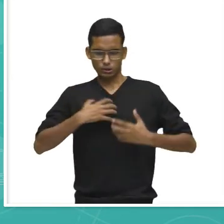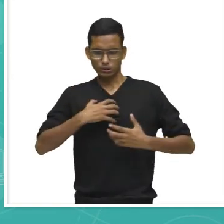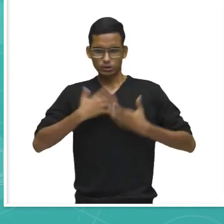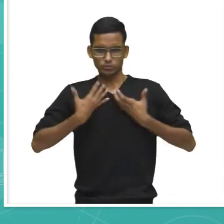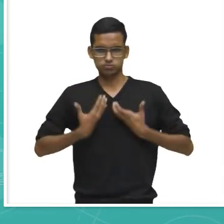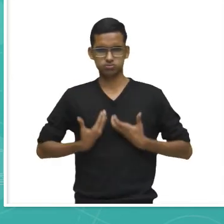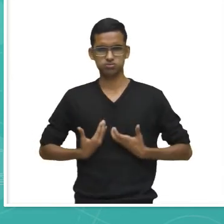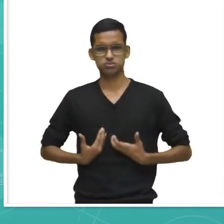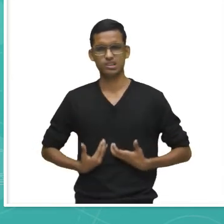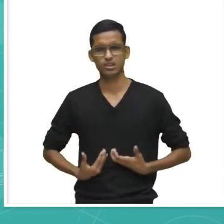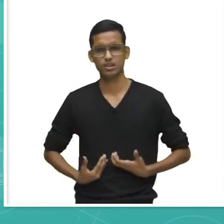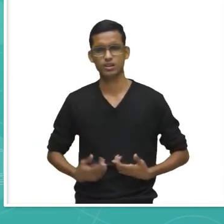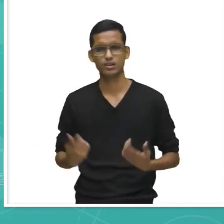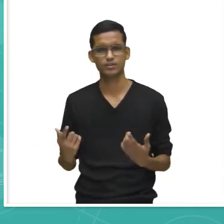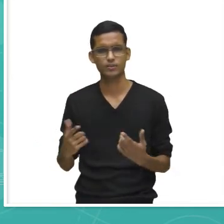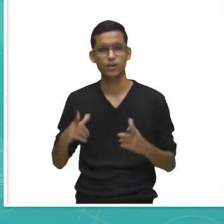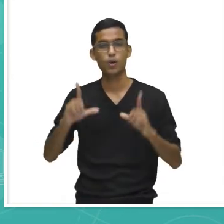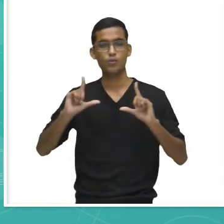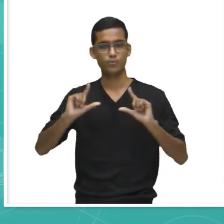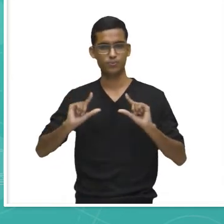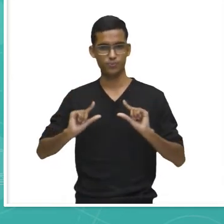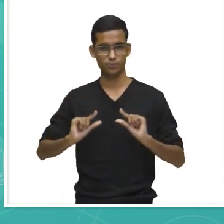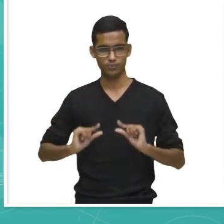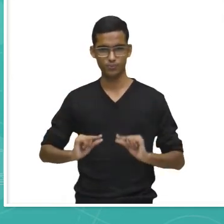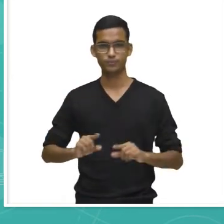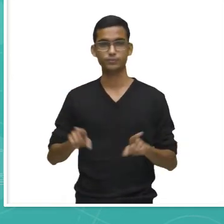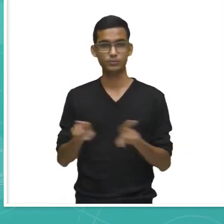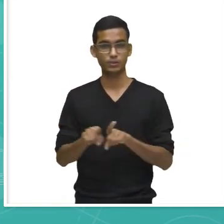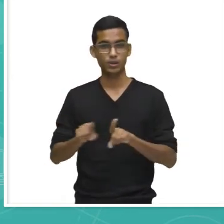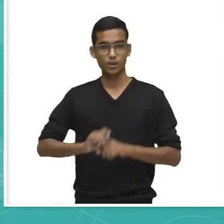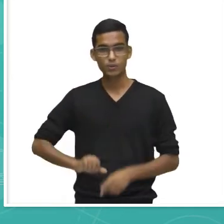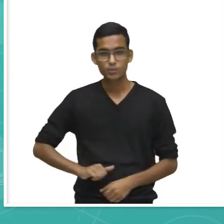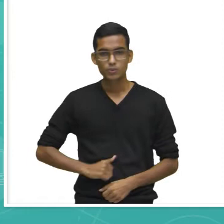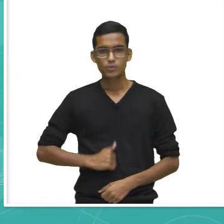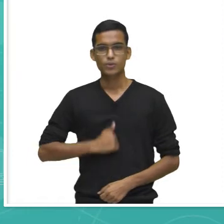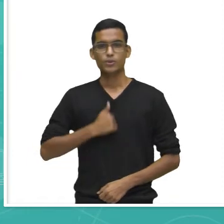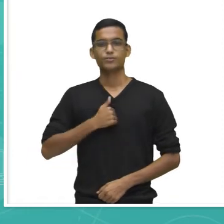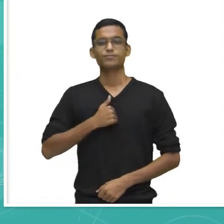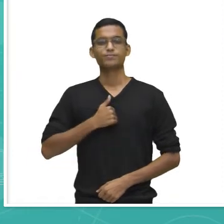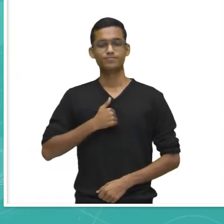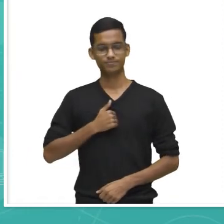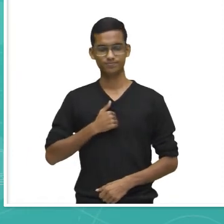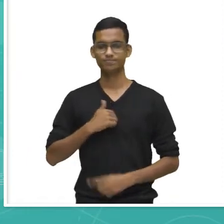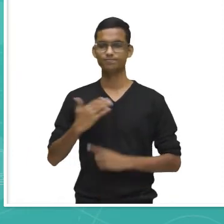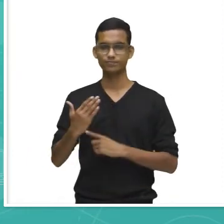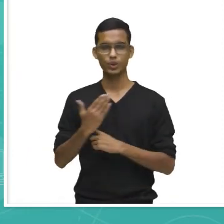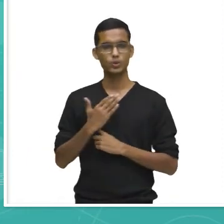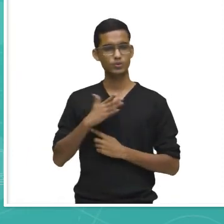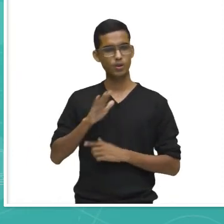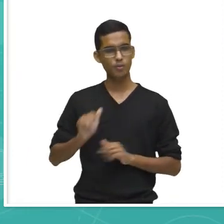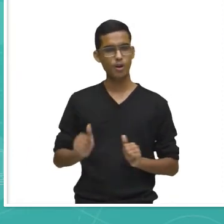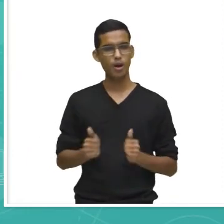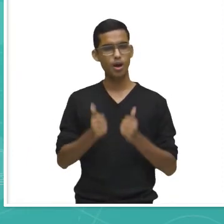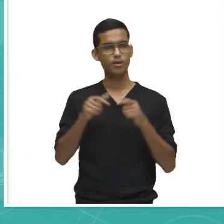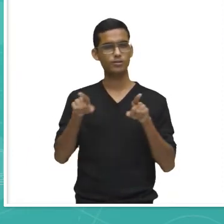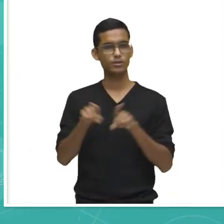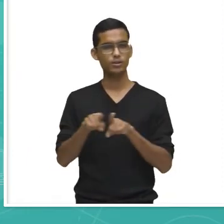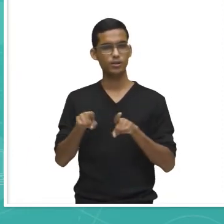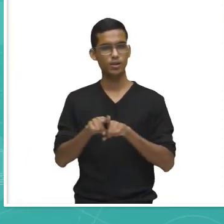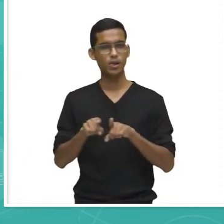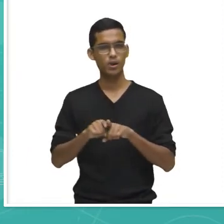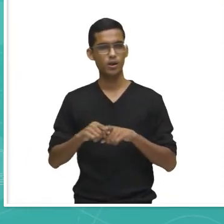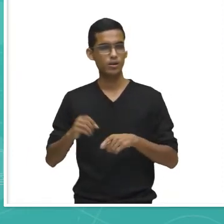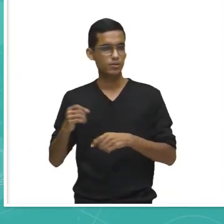da jornada, e melhora a autoestima e a autoimagem desse profissional, além de combater as